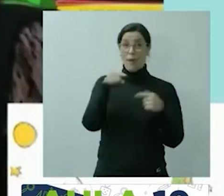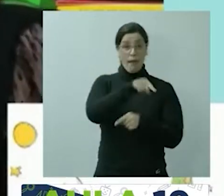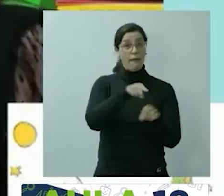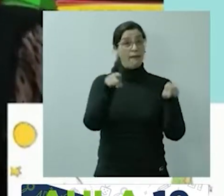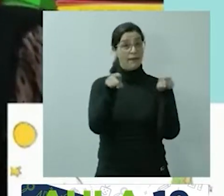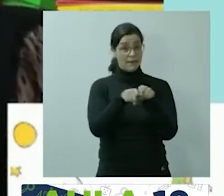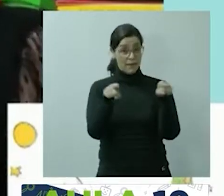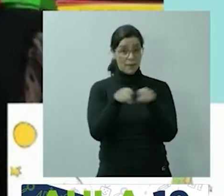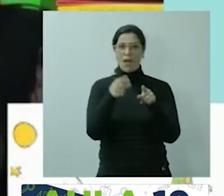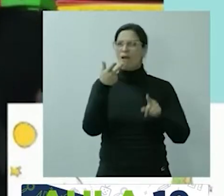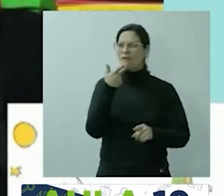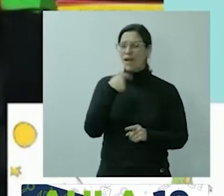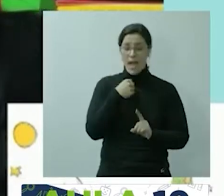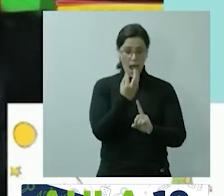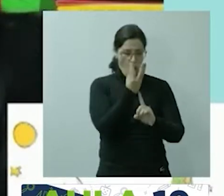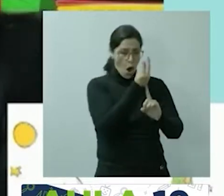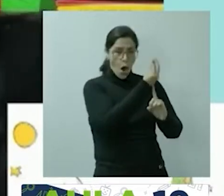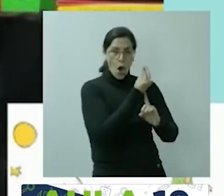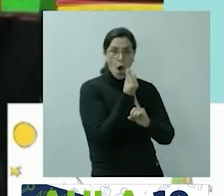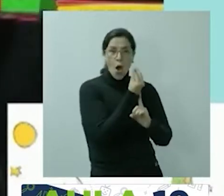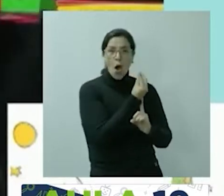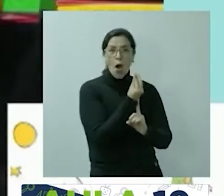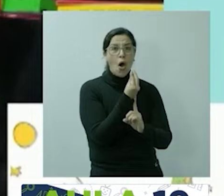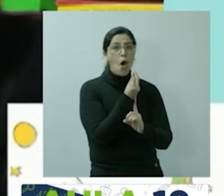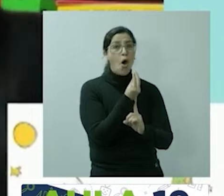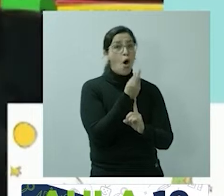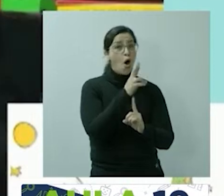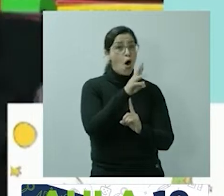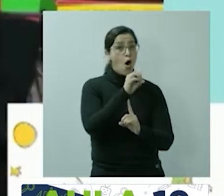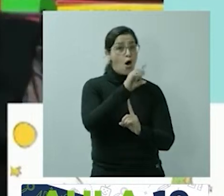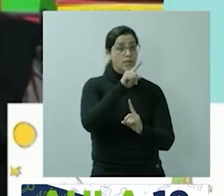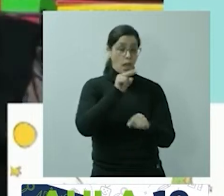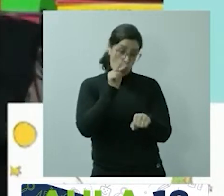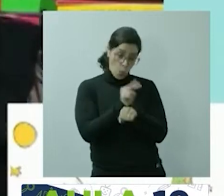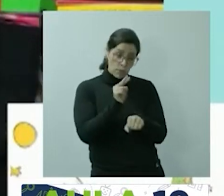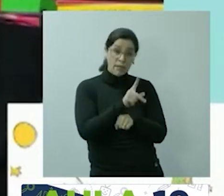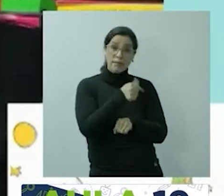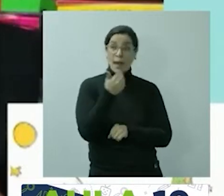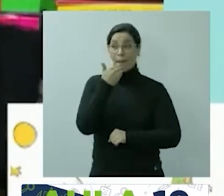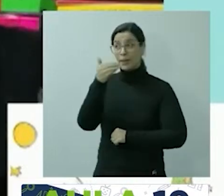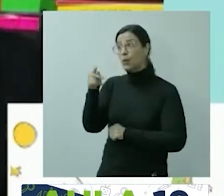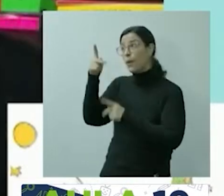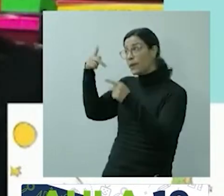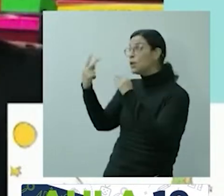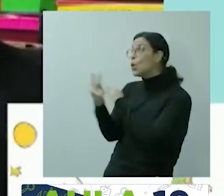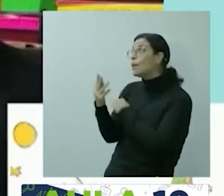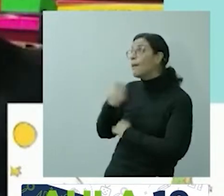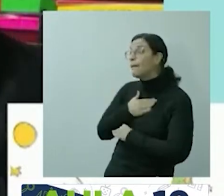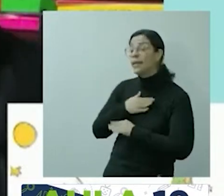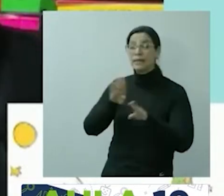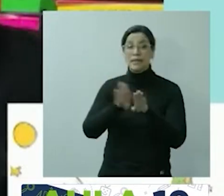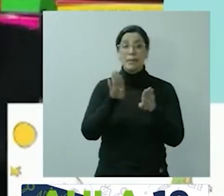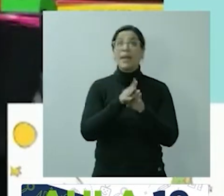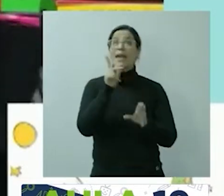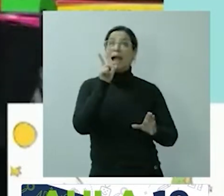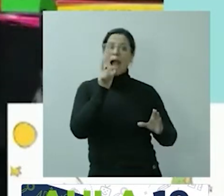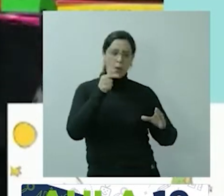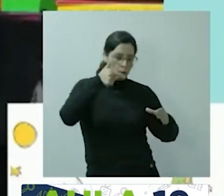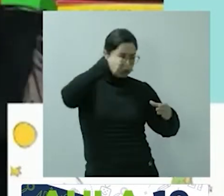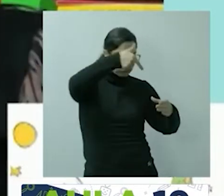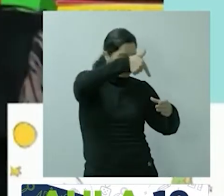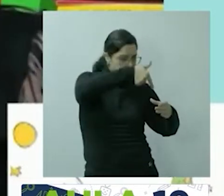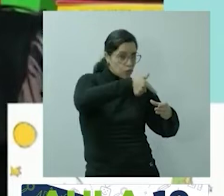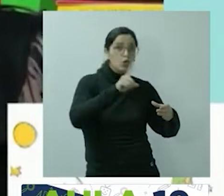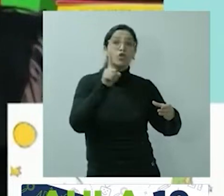como eu disse, muito vaidosa, pediu para que o pequeno príncipe cuidasse dela, que a regasse todos os